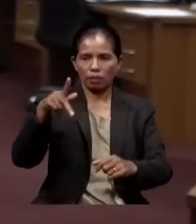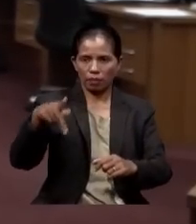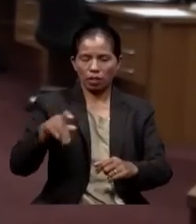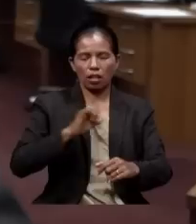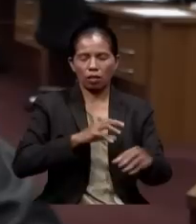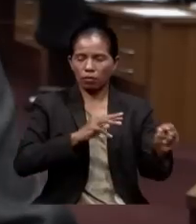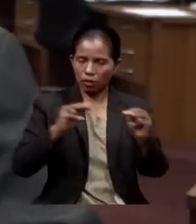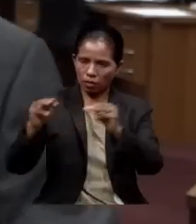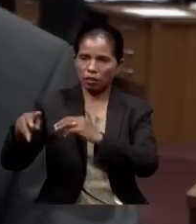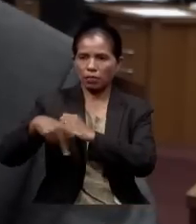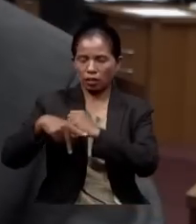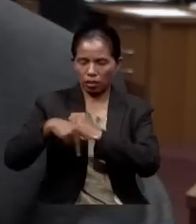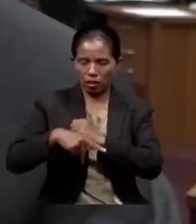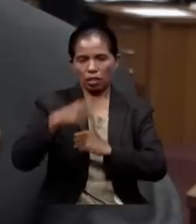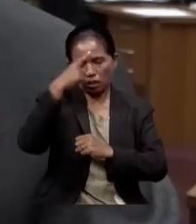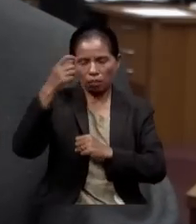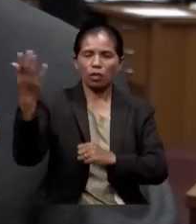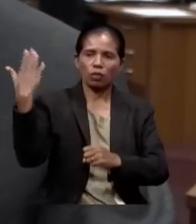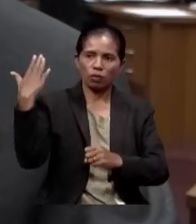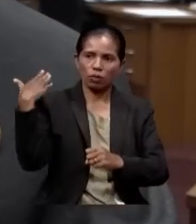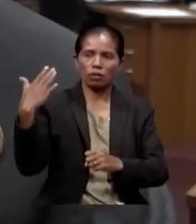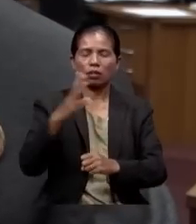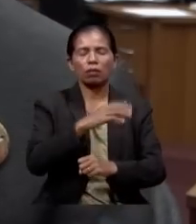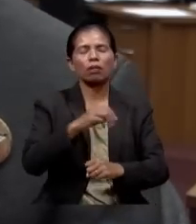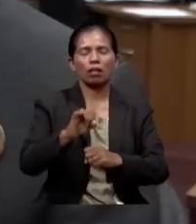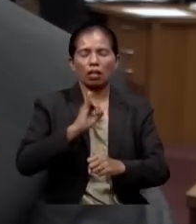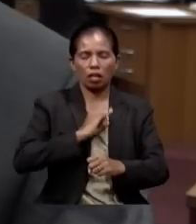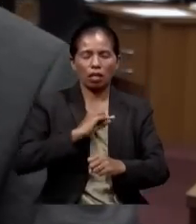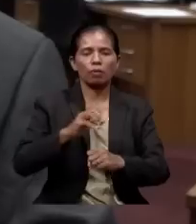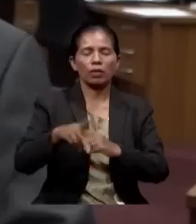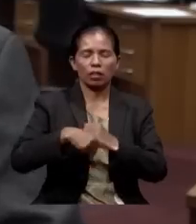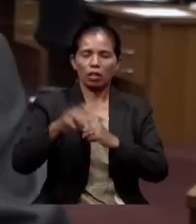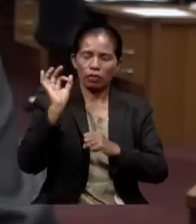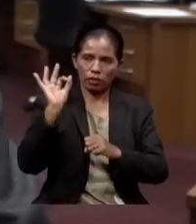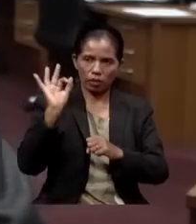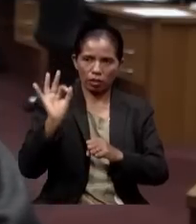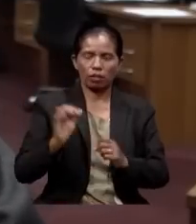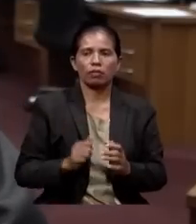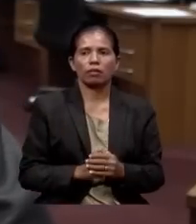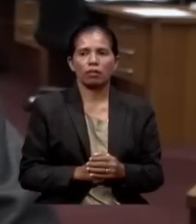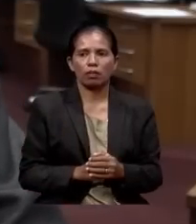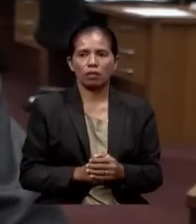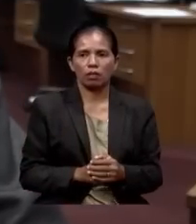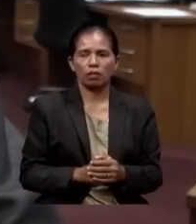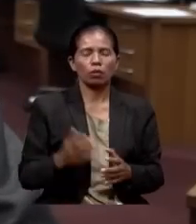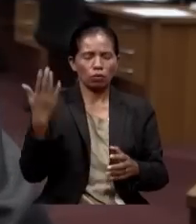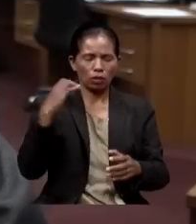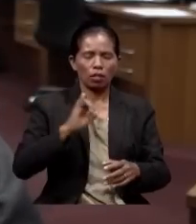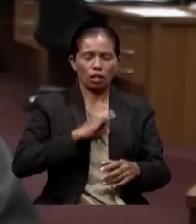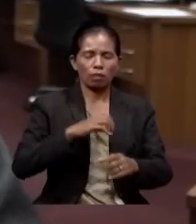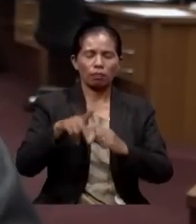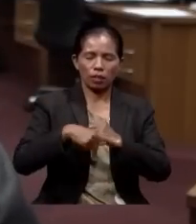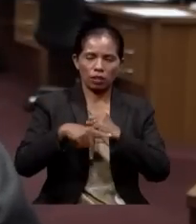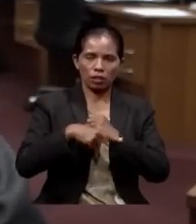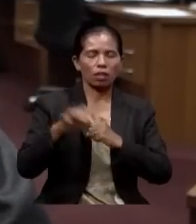Fretilin, também o local Fretilin, a sair aquilo que não é. Sinia e Liberta Nação. Tama hulu ku Fretilin ya